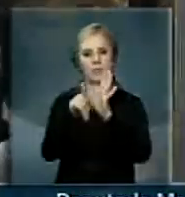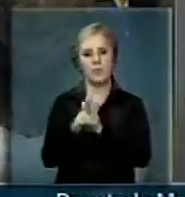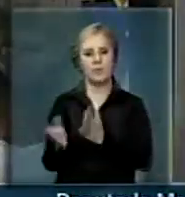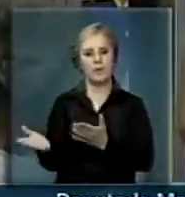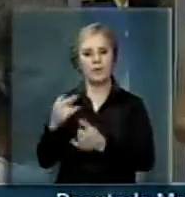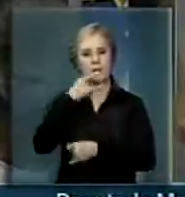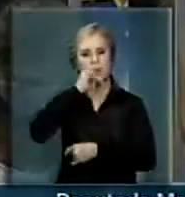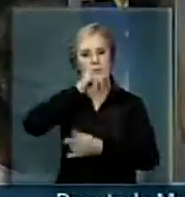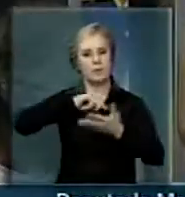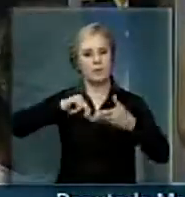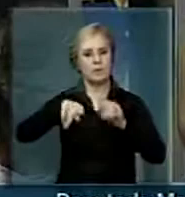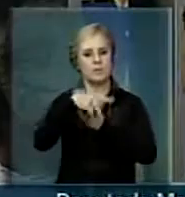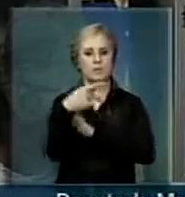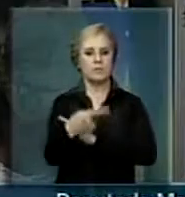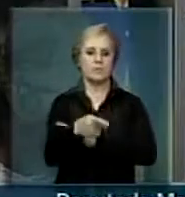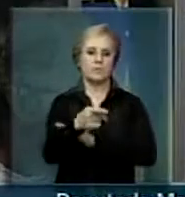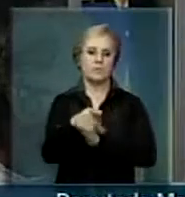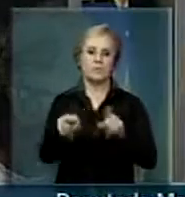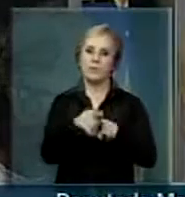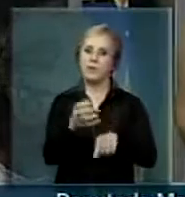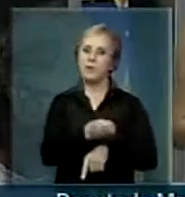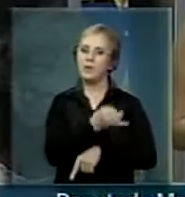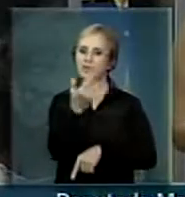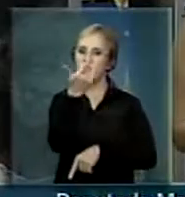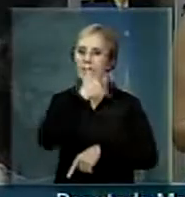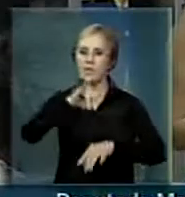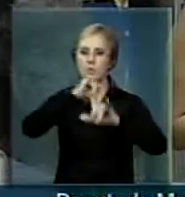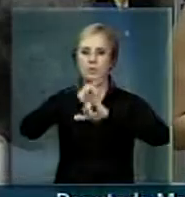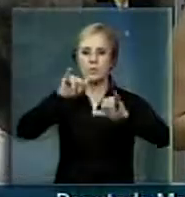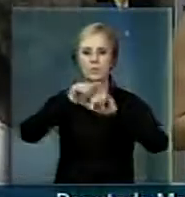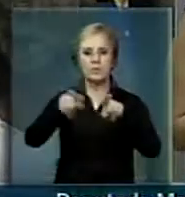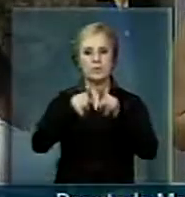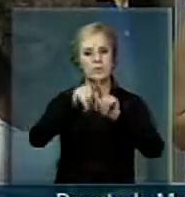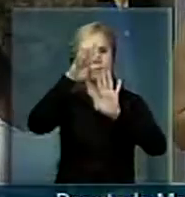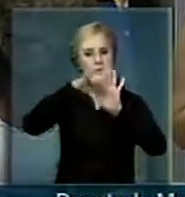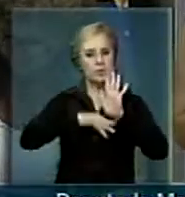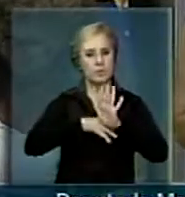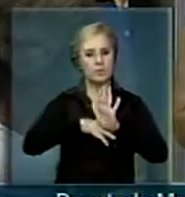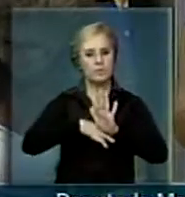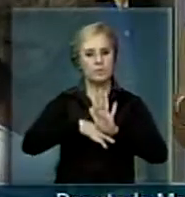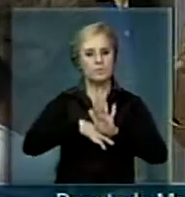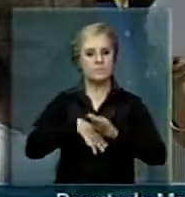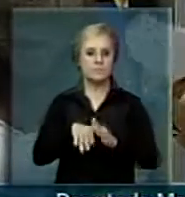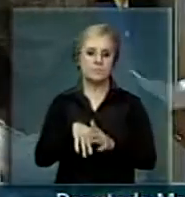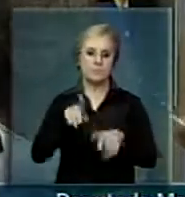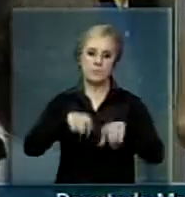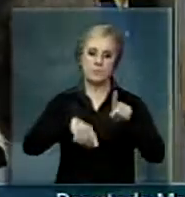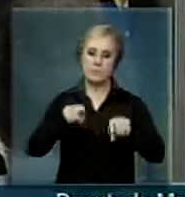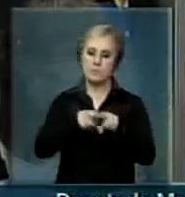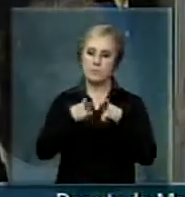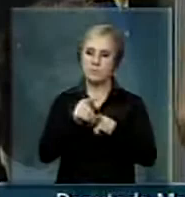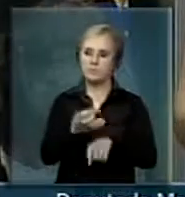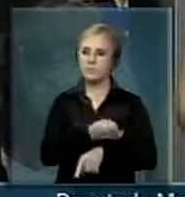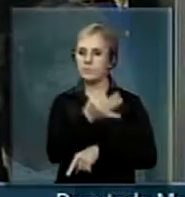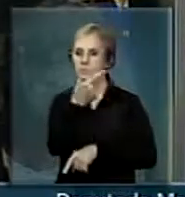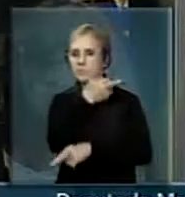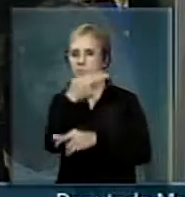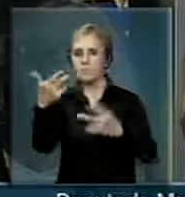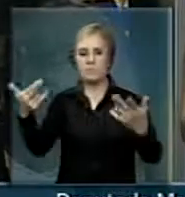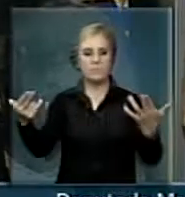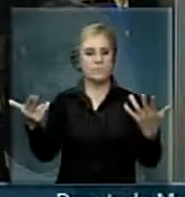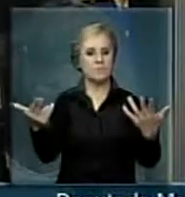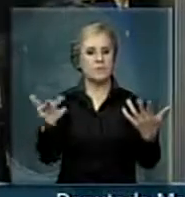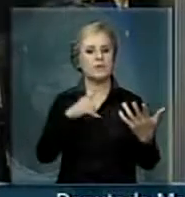de bebidas alcoólicas e de outras também, né? Por que não dizer que talvez o açúcar faça outros males tão grandes? Enfim,